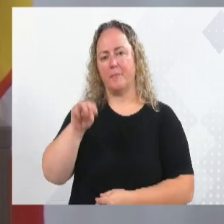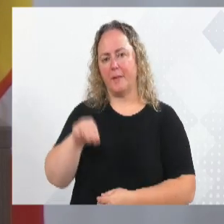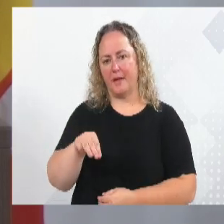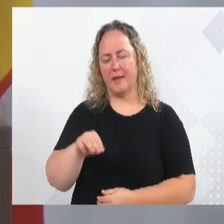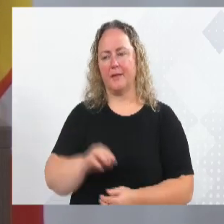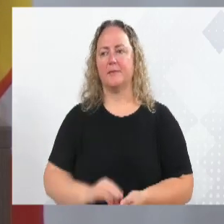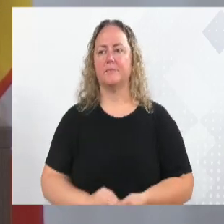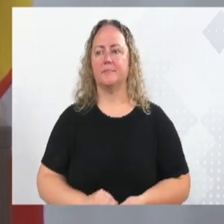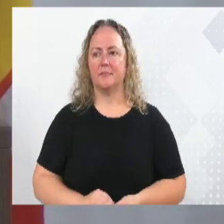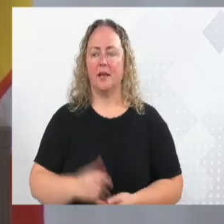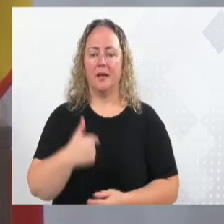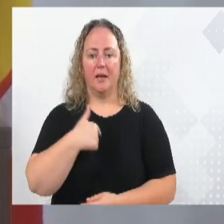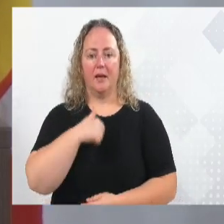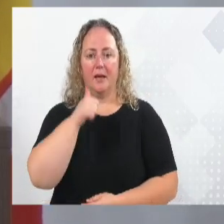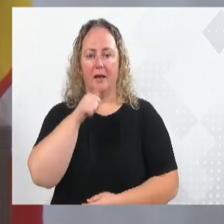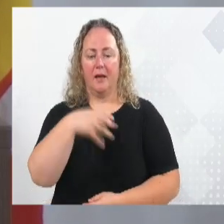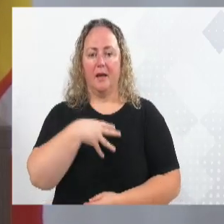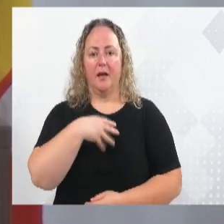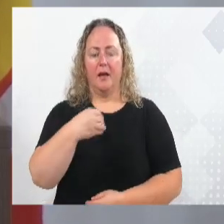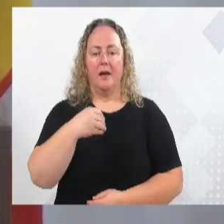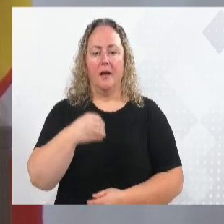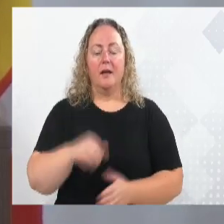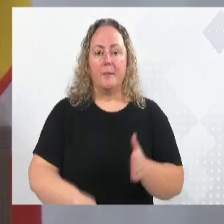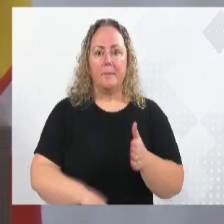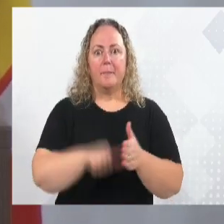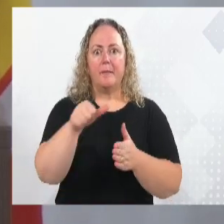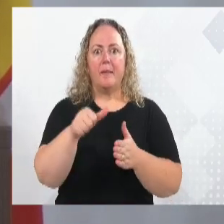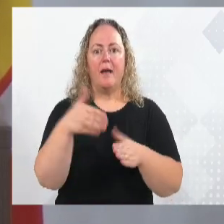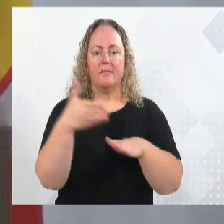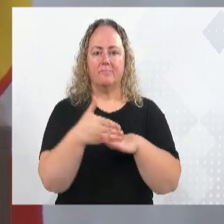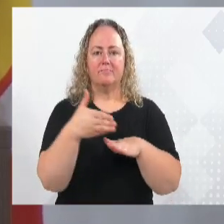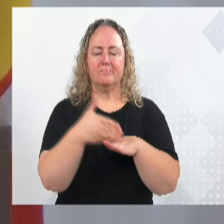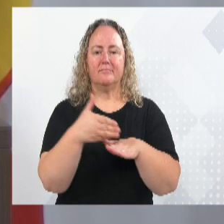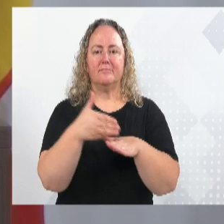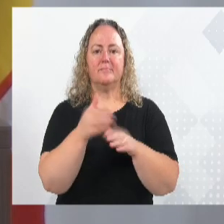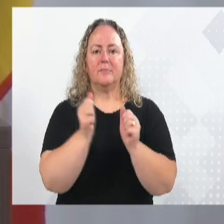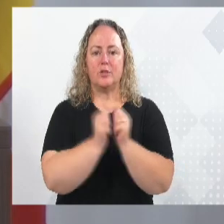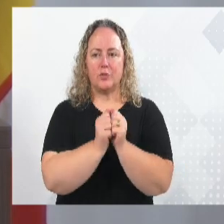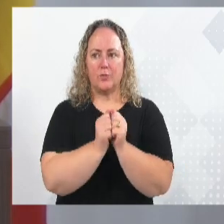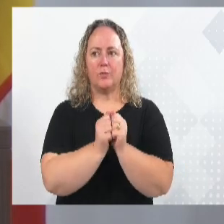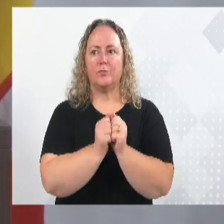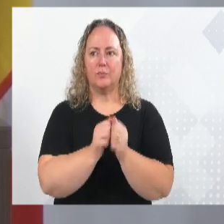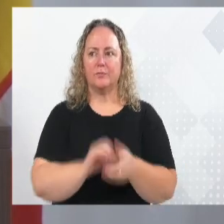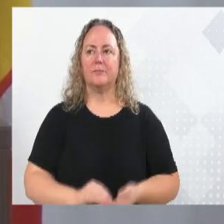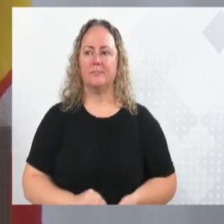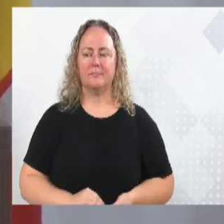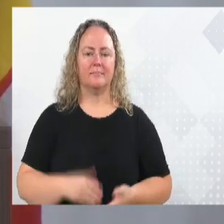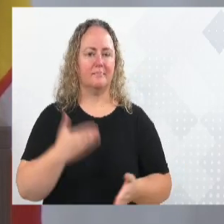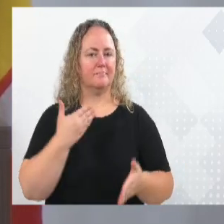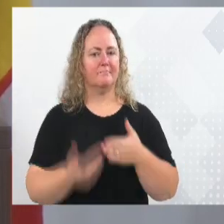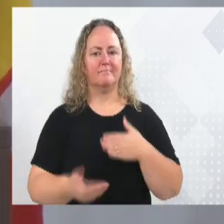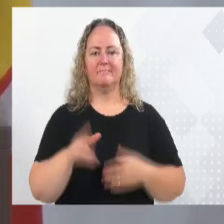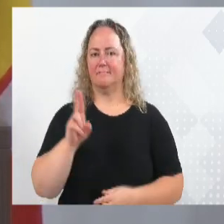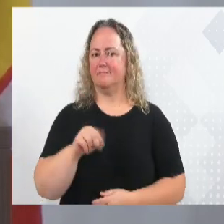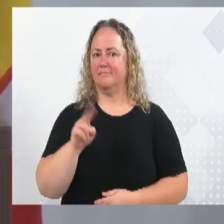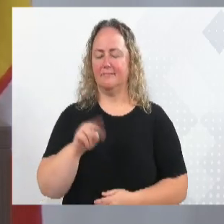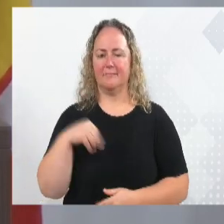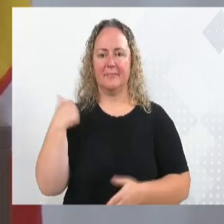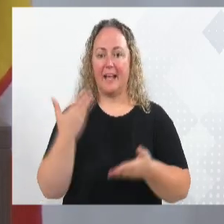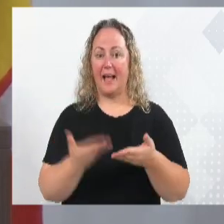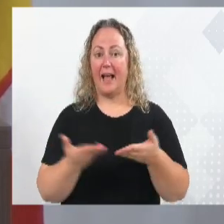a minha filha que desde a primeira edição Estamos fazendo risoto do bem não perdemos uma edição até hoje